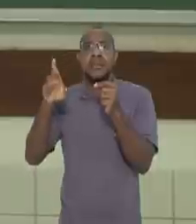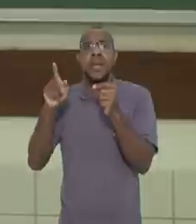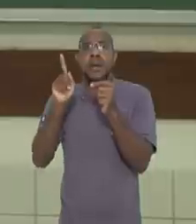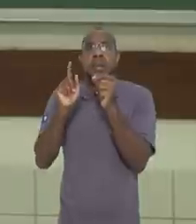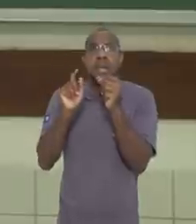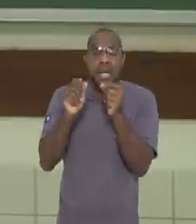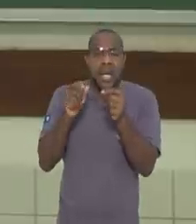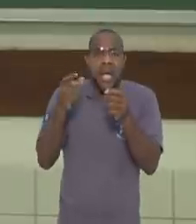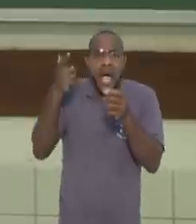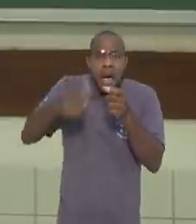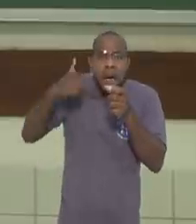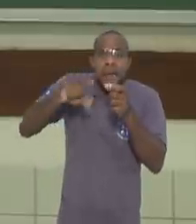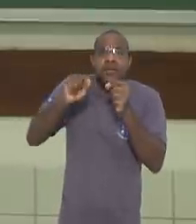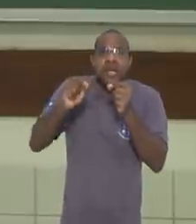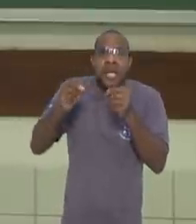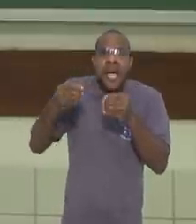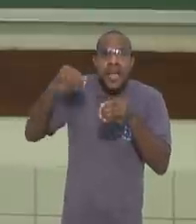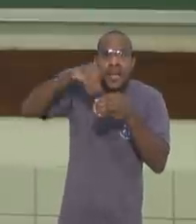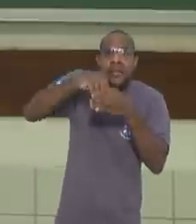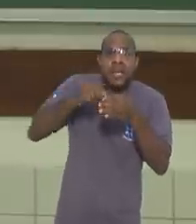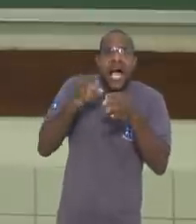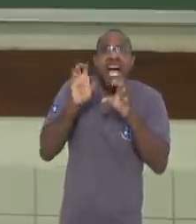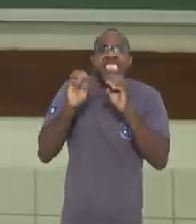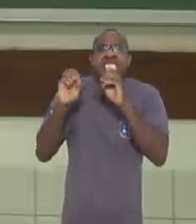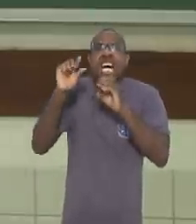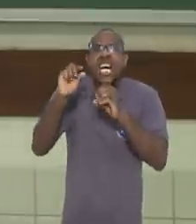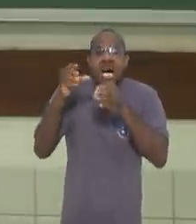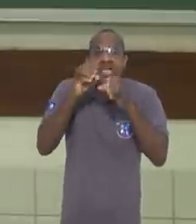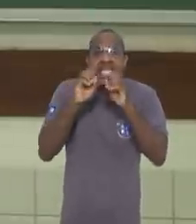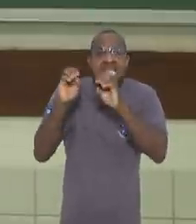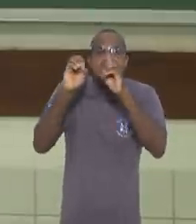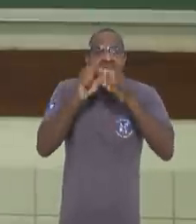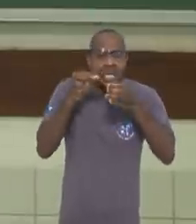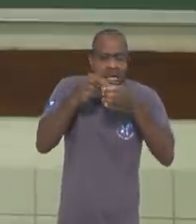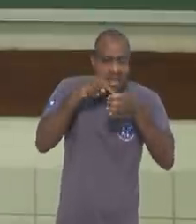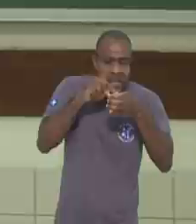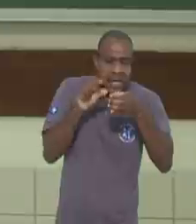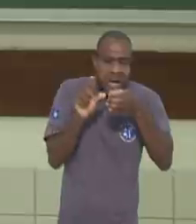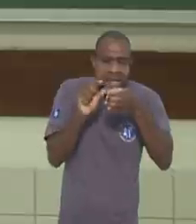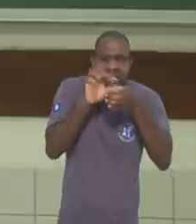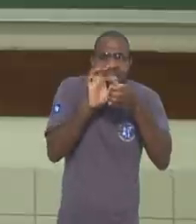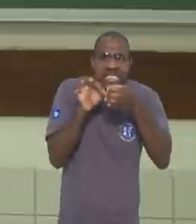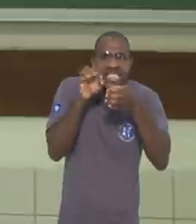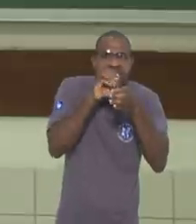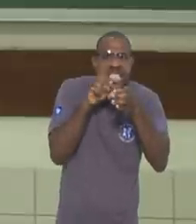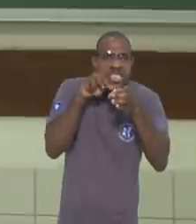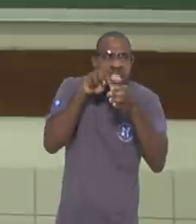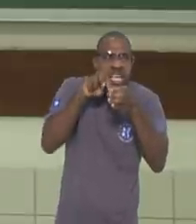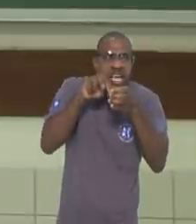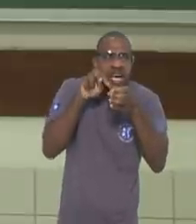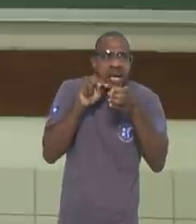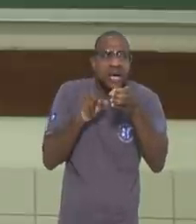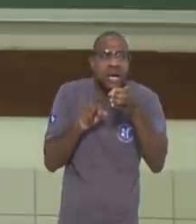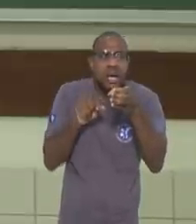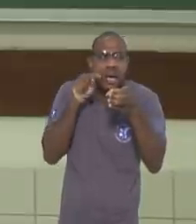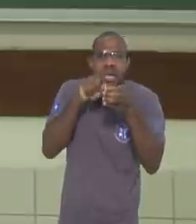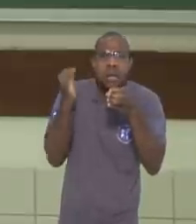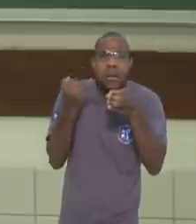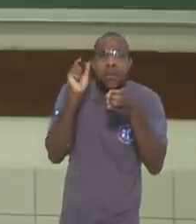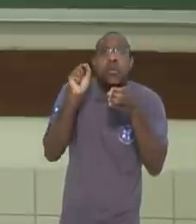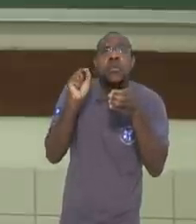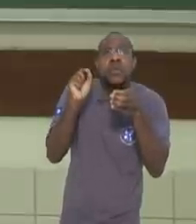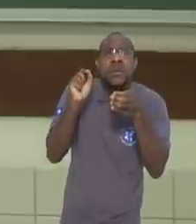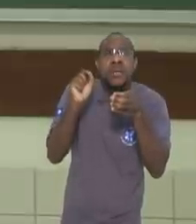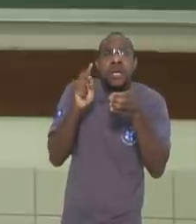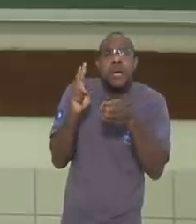nas bactérias, geralmente. Né? Então, elas têm regiões repetidas de nucleotídeos de base nitrogenadas. Isso é importante para